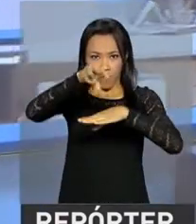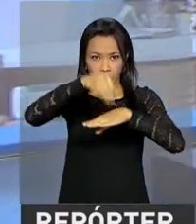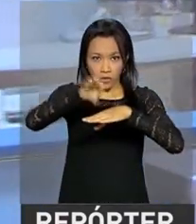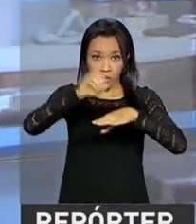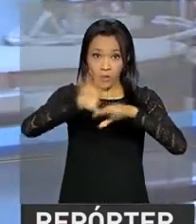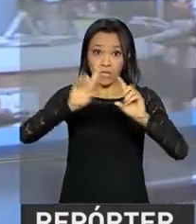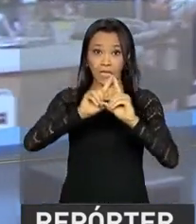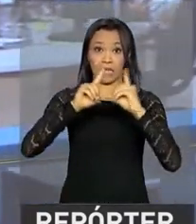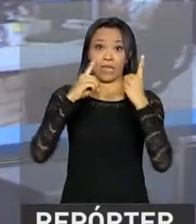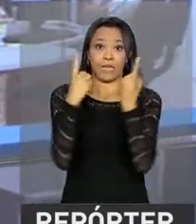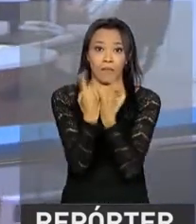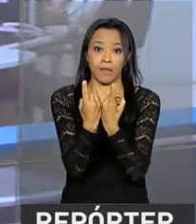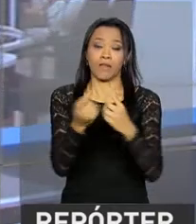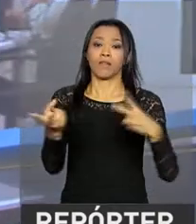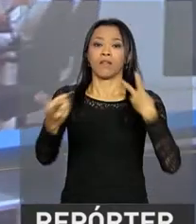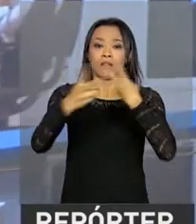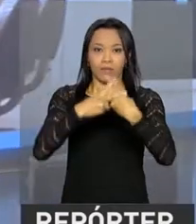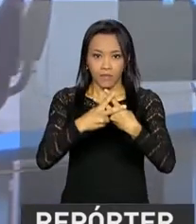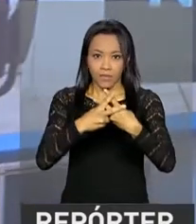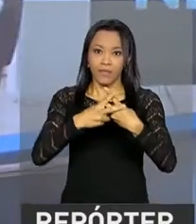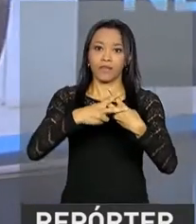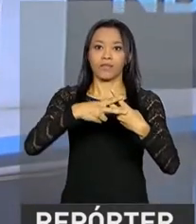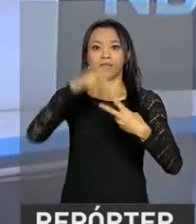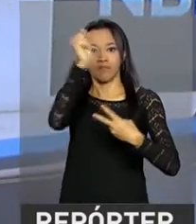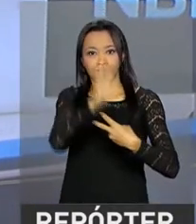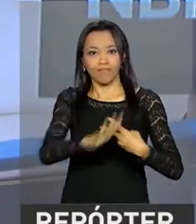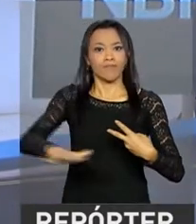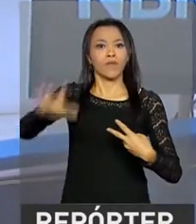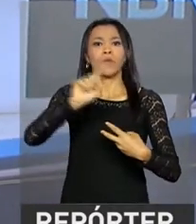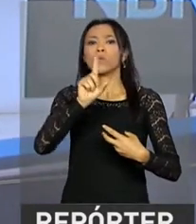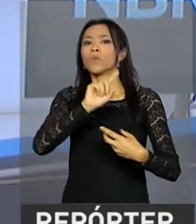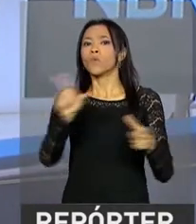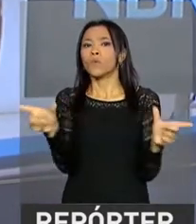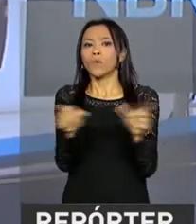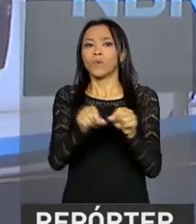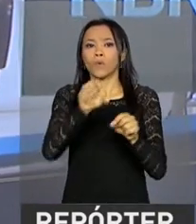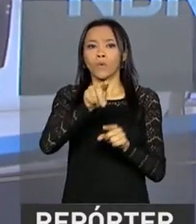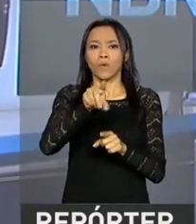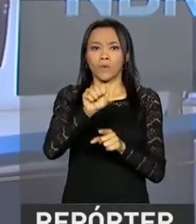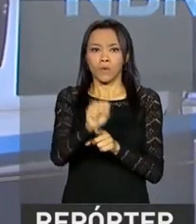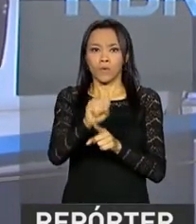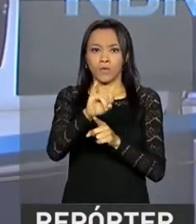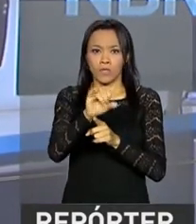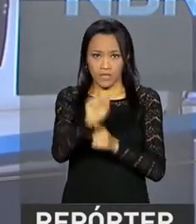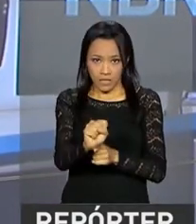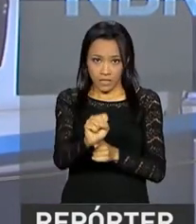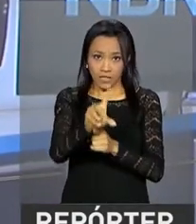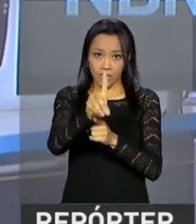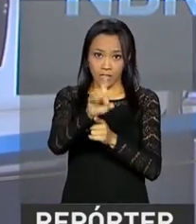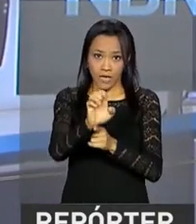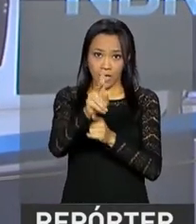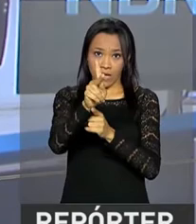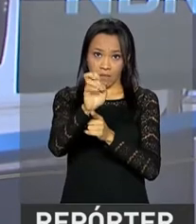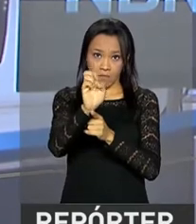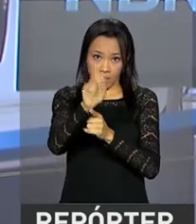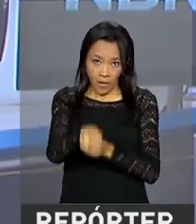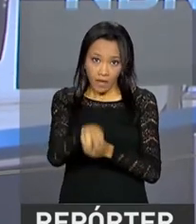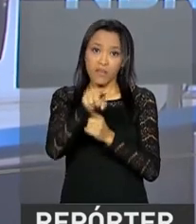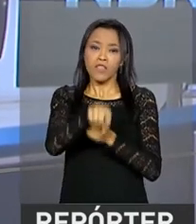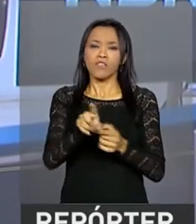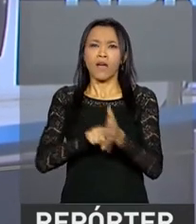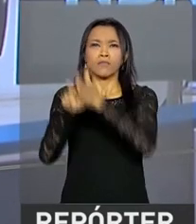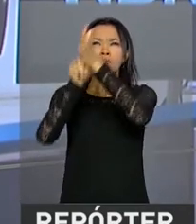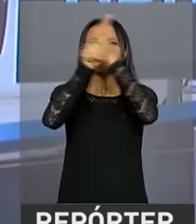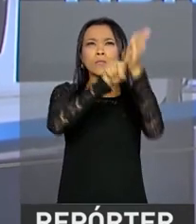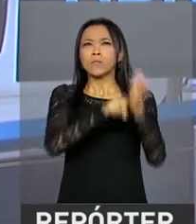do Departamento Penitenciário Nacional, o SISDEPEN. A ferramenta vai mapear a situação